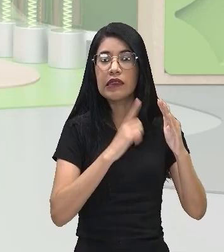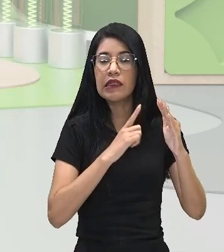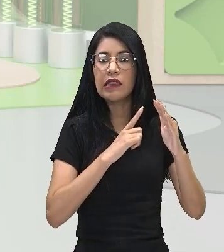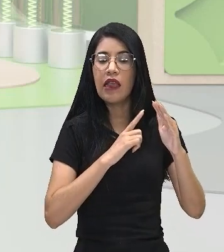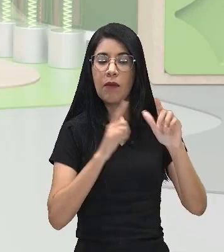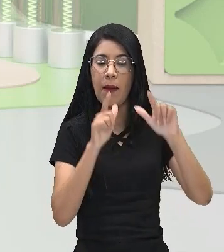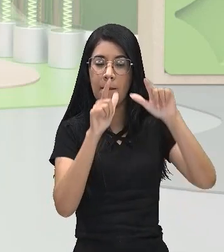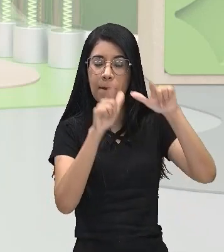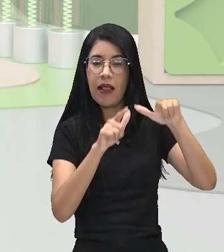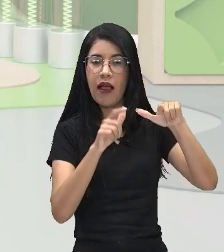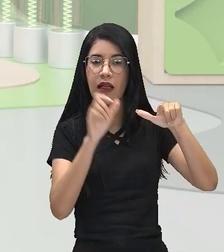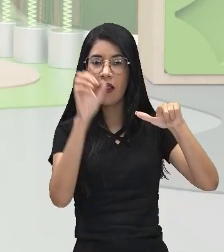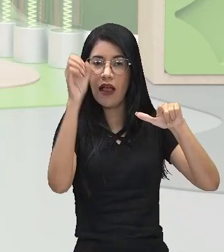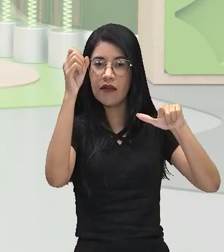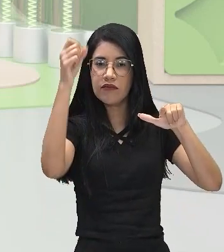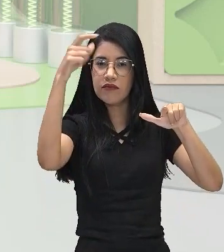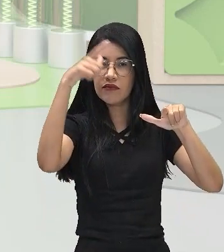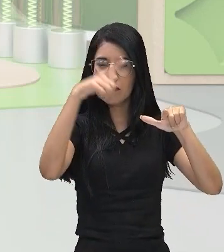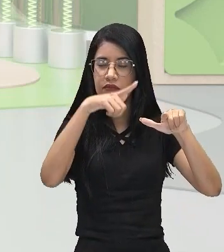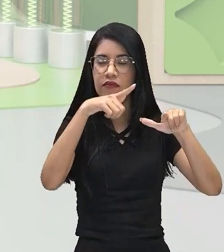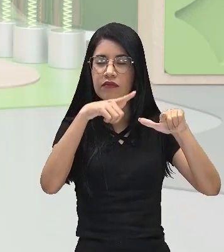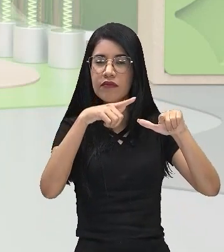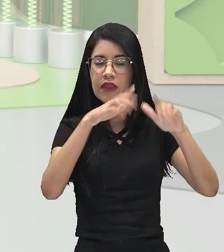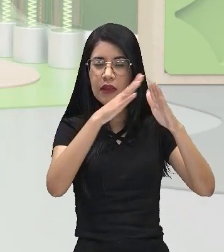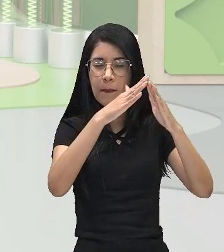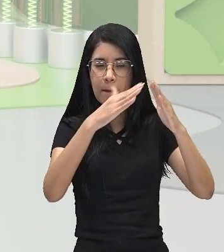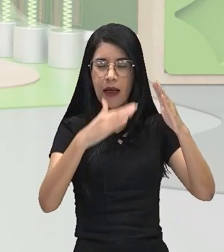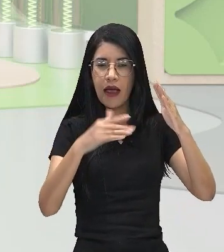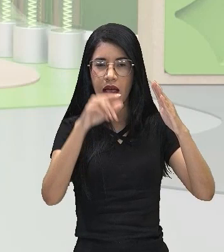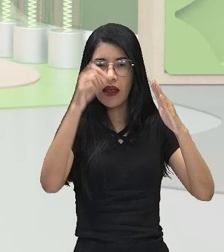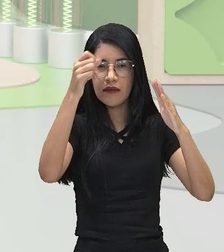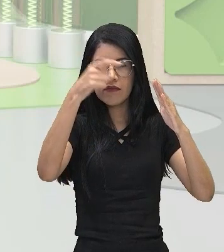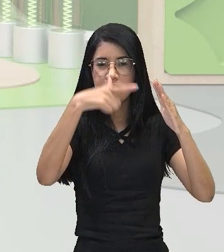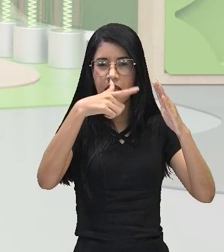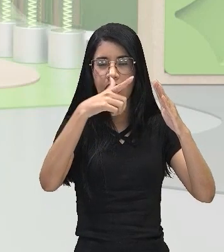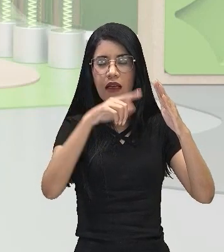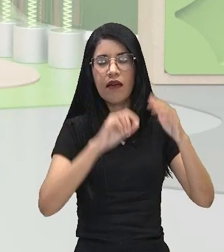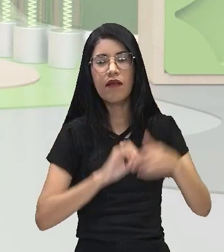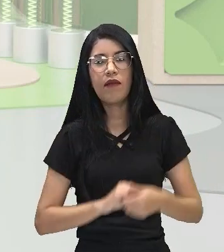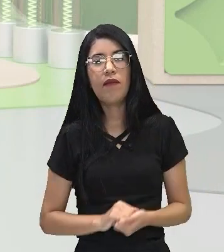painel solar ali instalado no seu telhado, como você visualiza lá no início da nossa